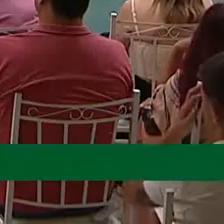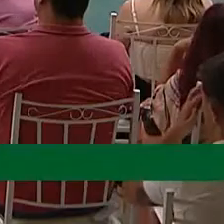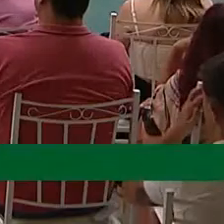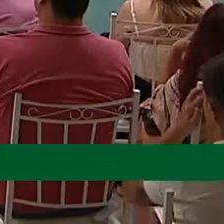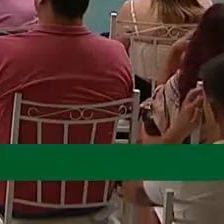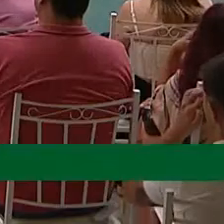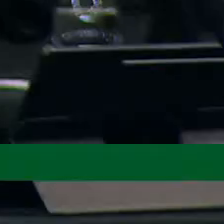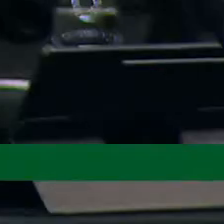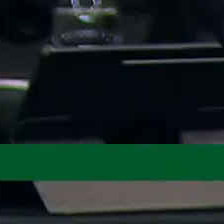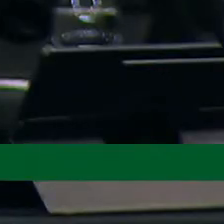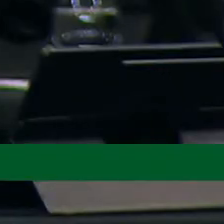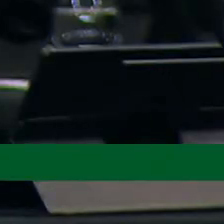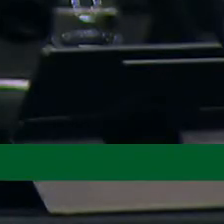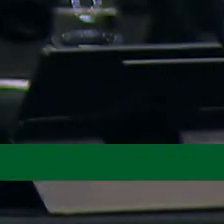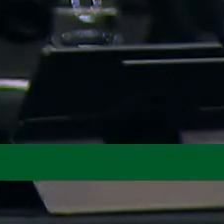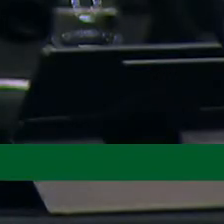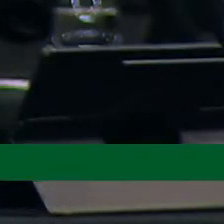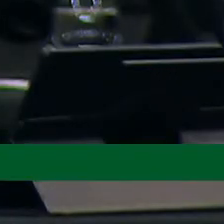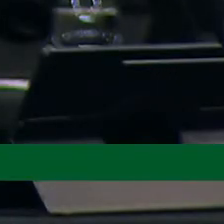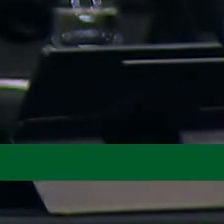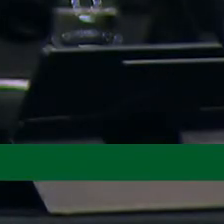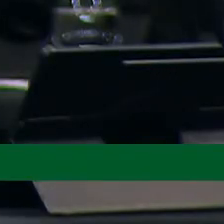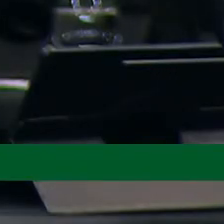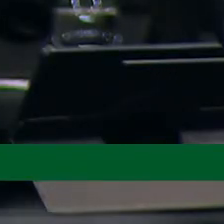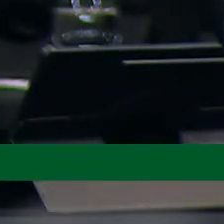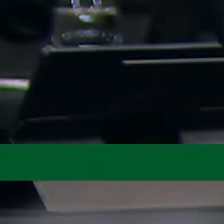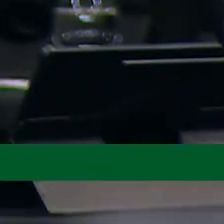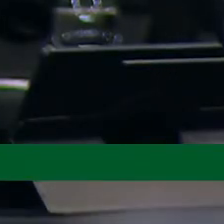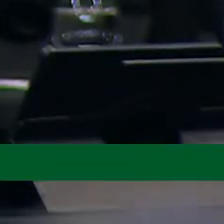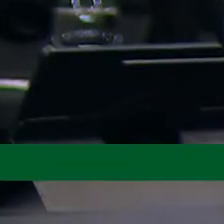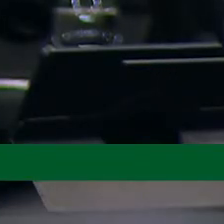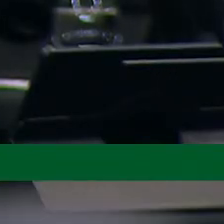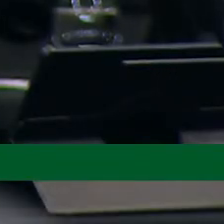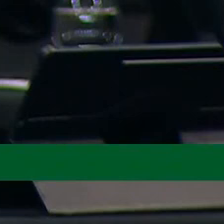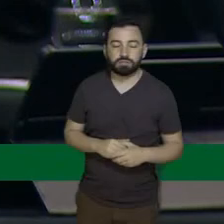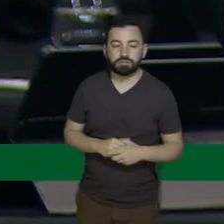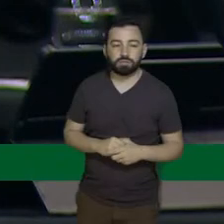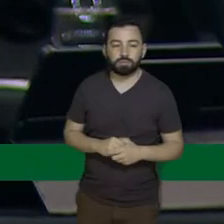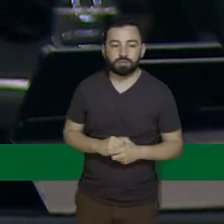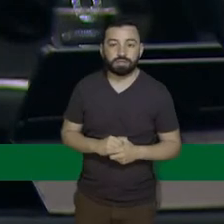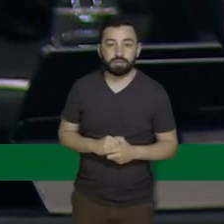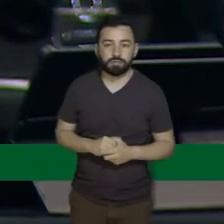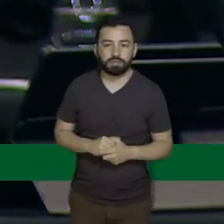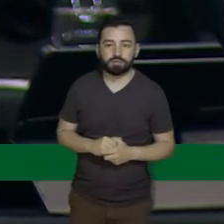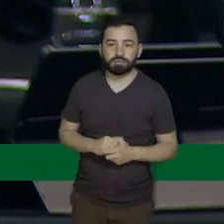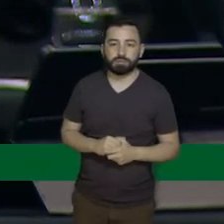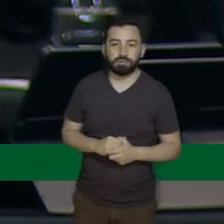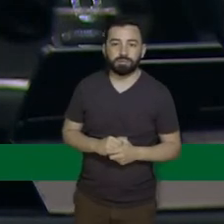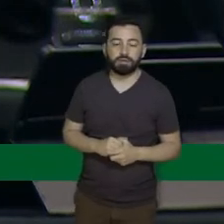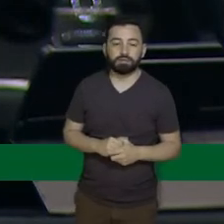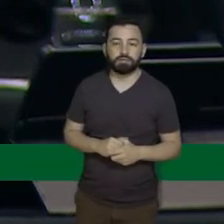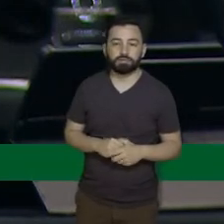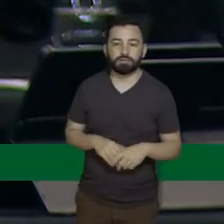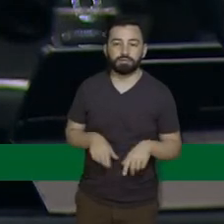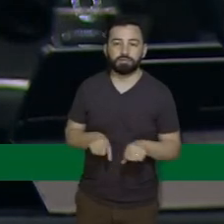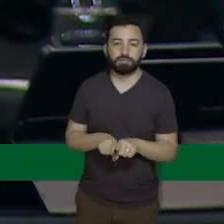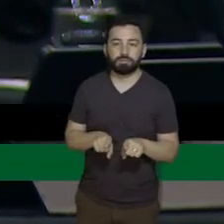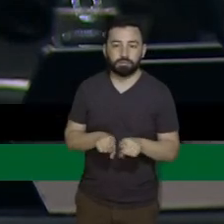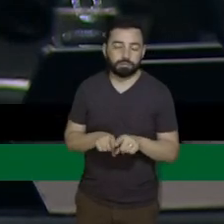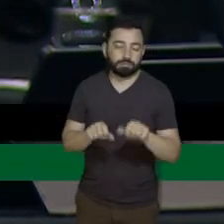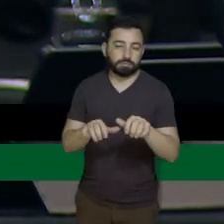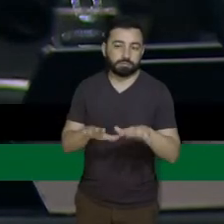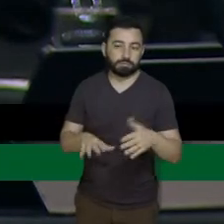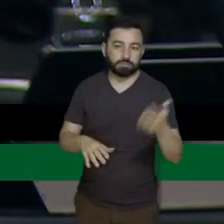Esta presidência, no uso das prerrogativas conferidas pelo regimento interno, dá por aprovadas as atas das sessões